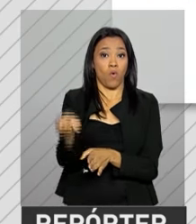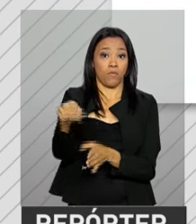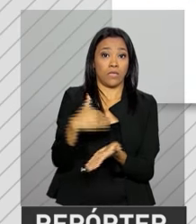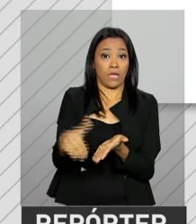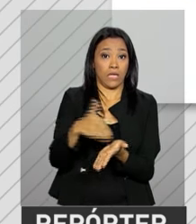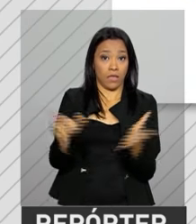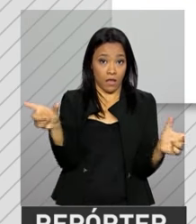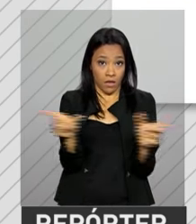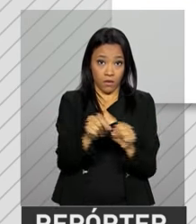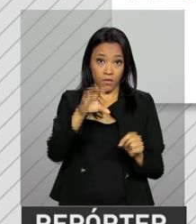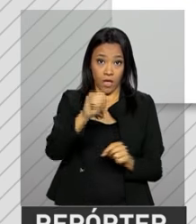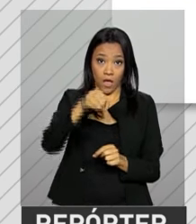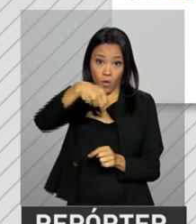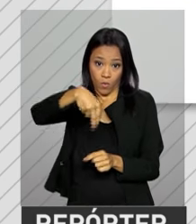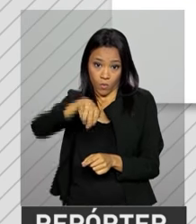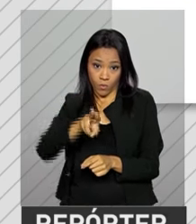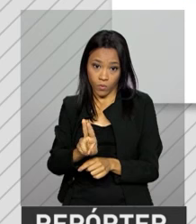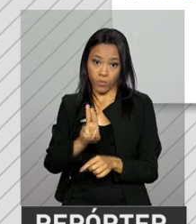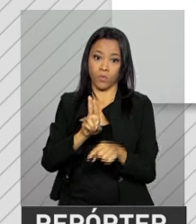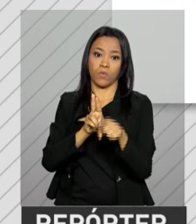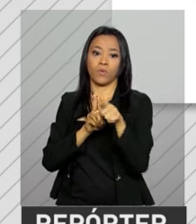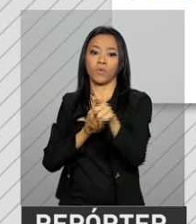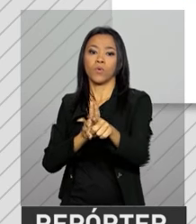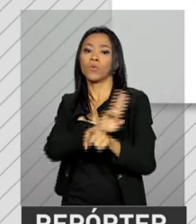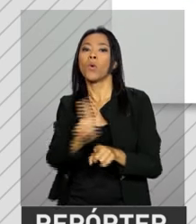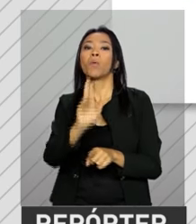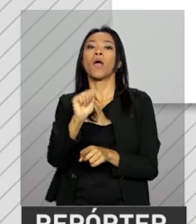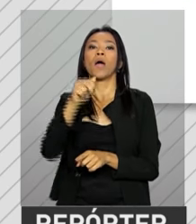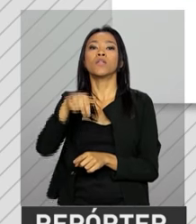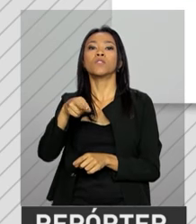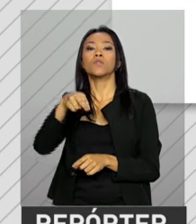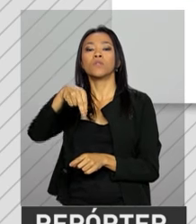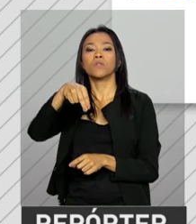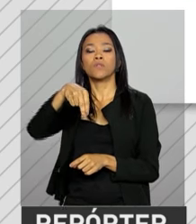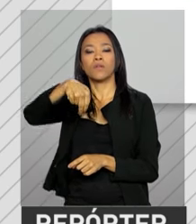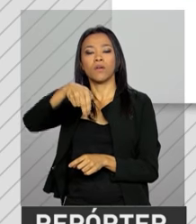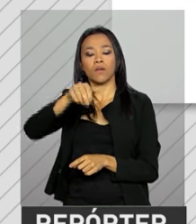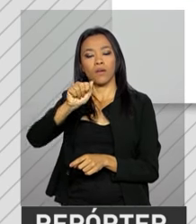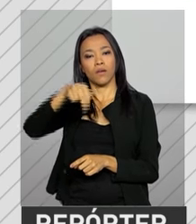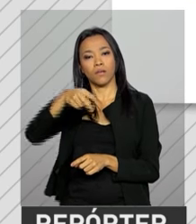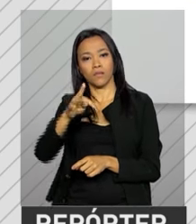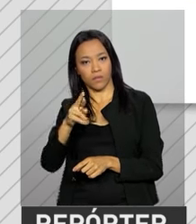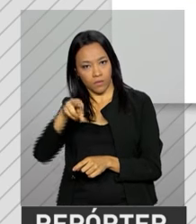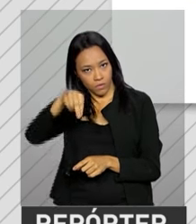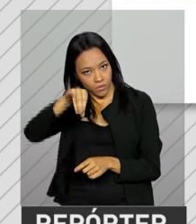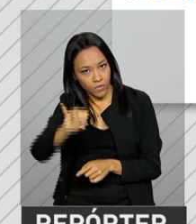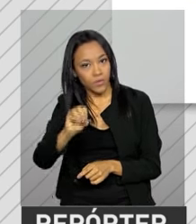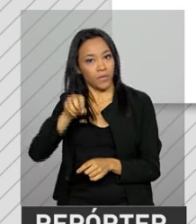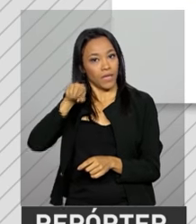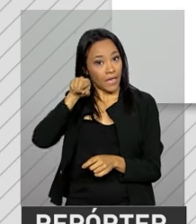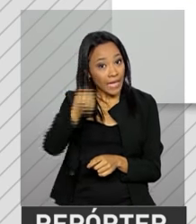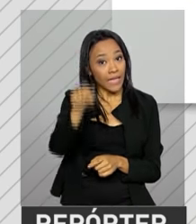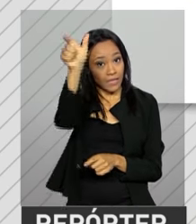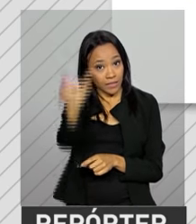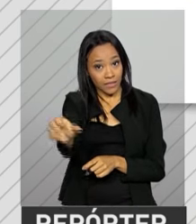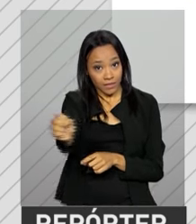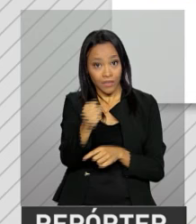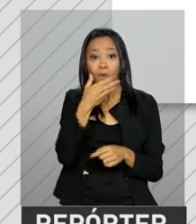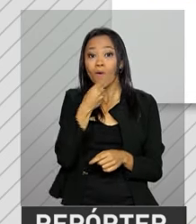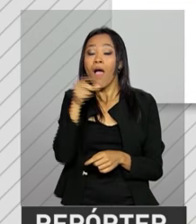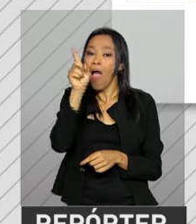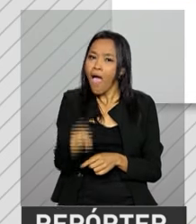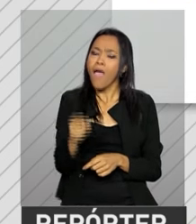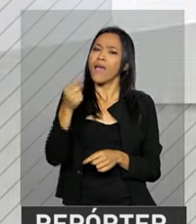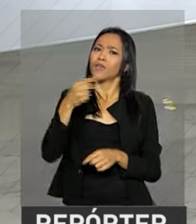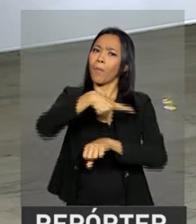das Nações Unidas Antônio Guterres ele comemorou a posse do primeiro secretário geral vindo de um país de língua portuguesa e lembrou o